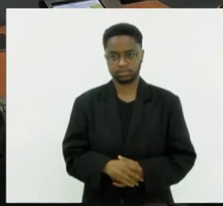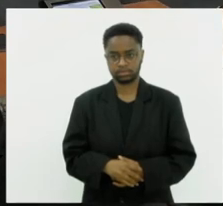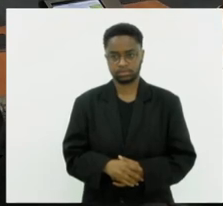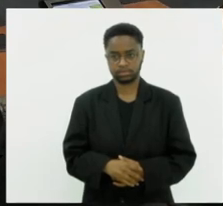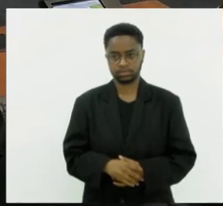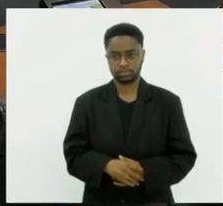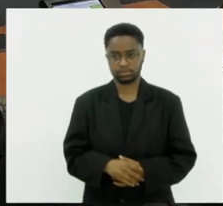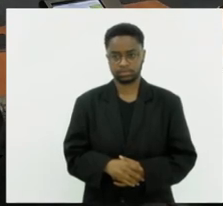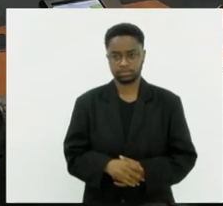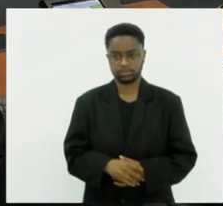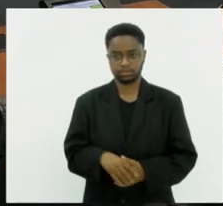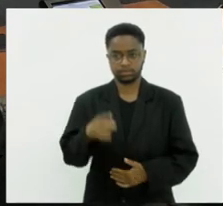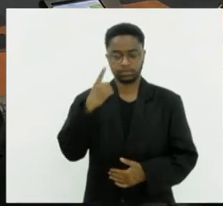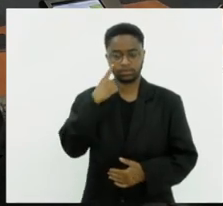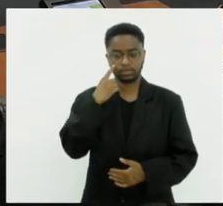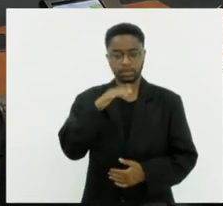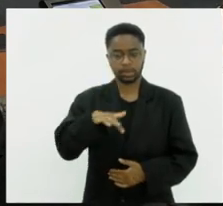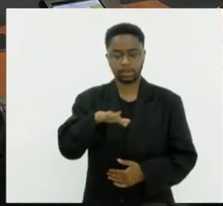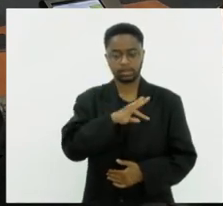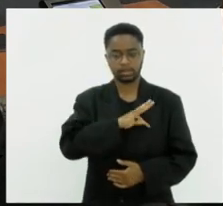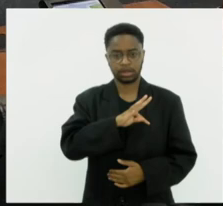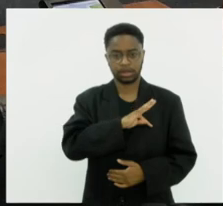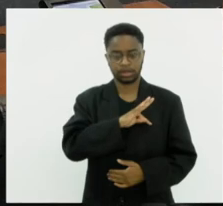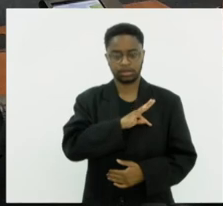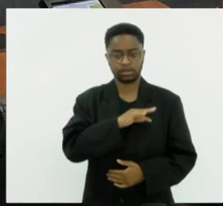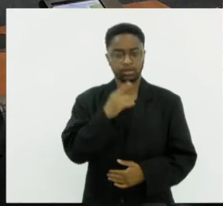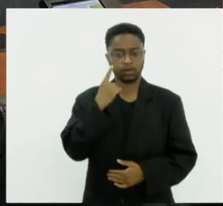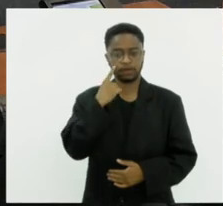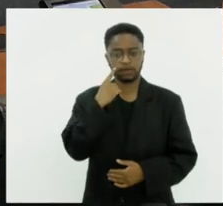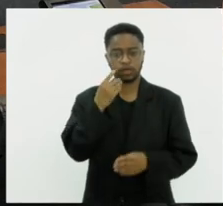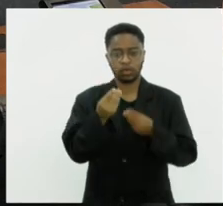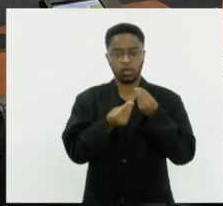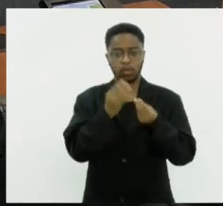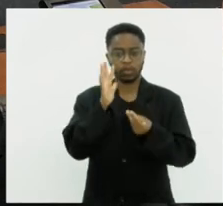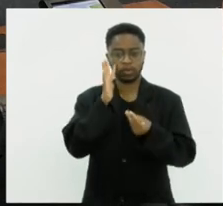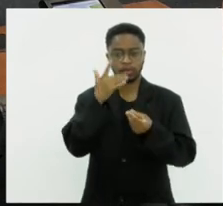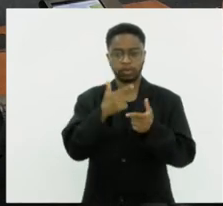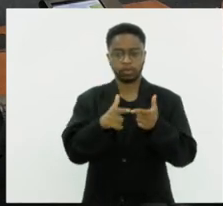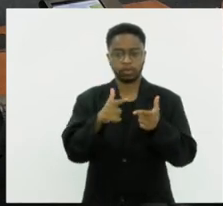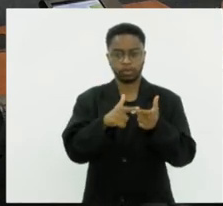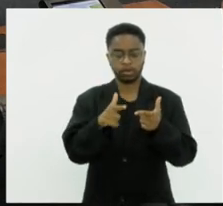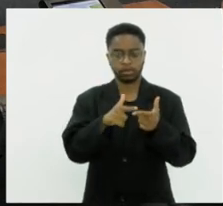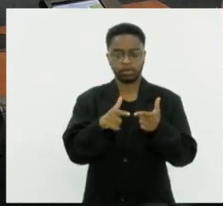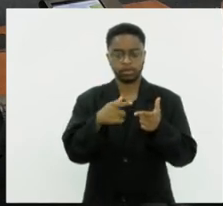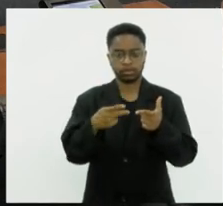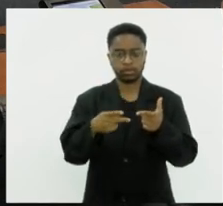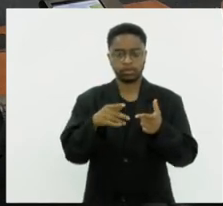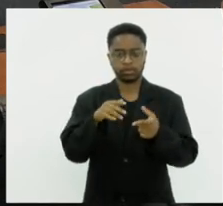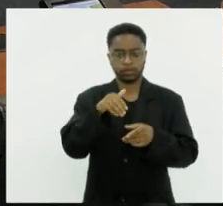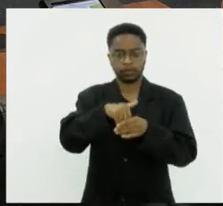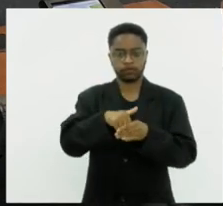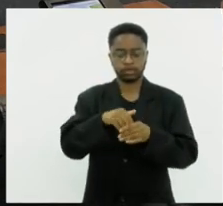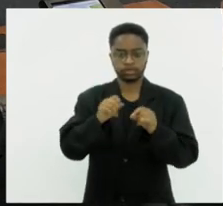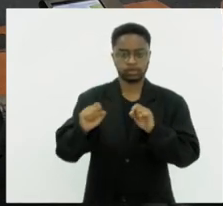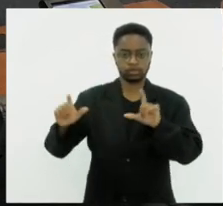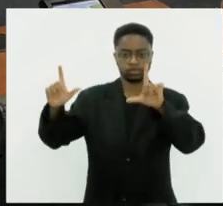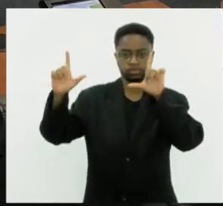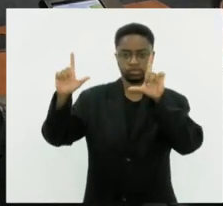Estão vendo a parte técnica aí, está vendo como é que, para solucionar o pequeno problema aqui da votação no painel.